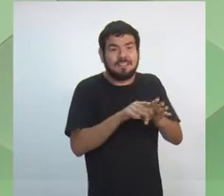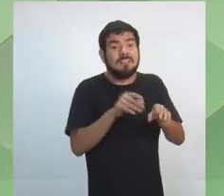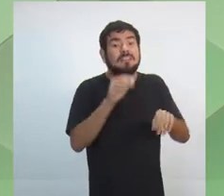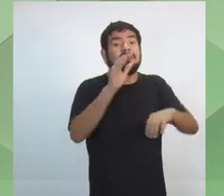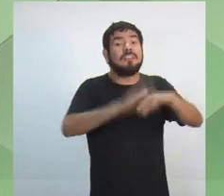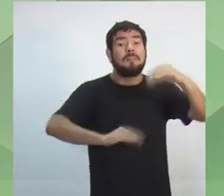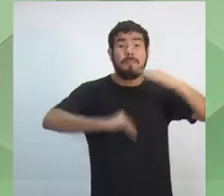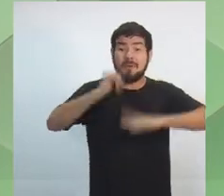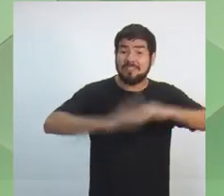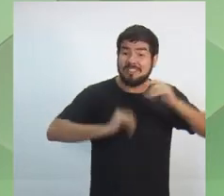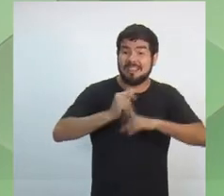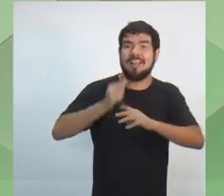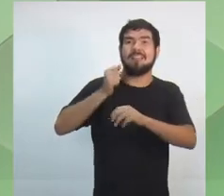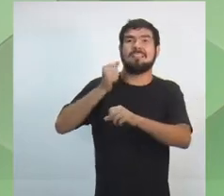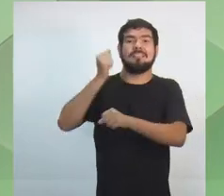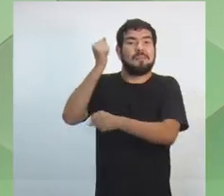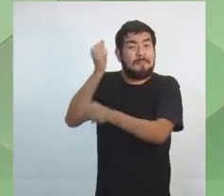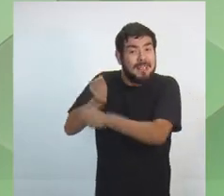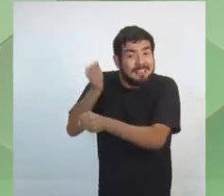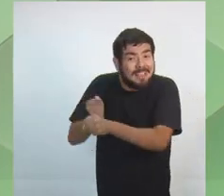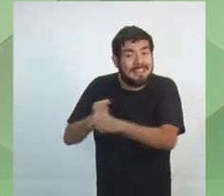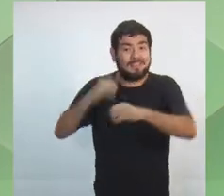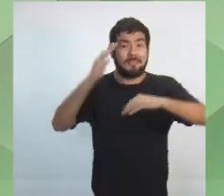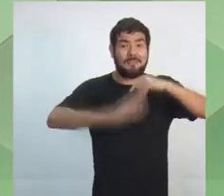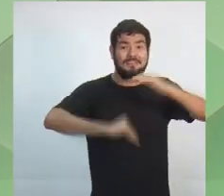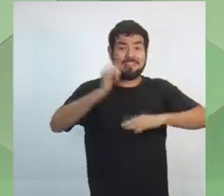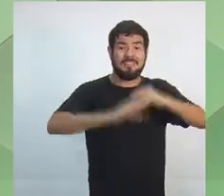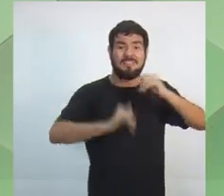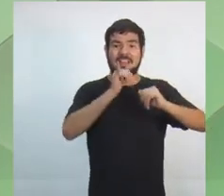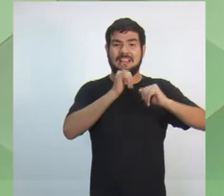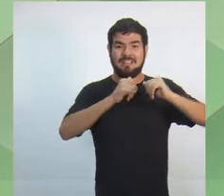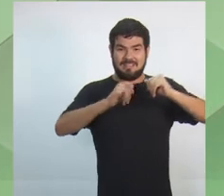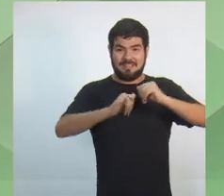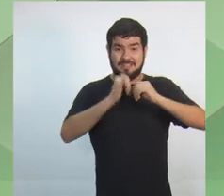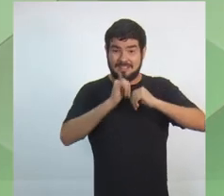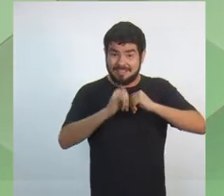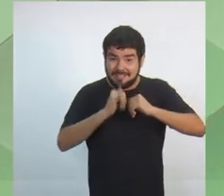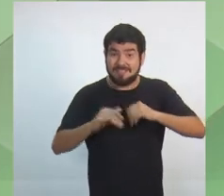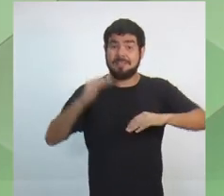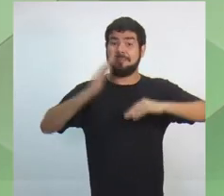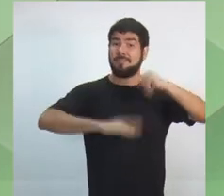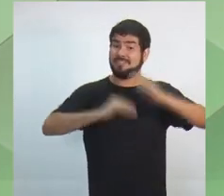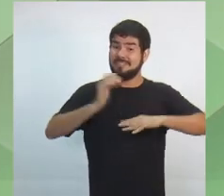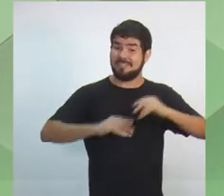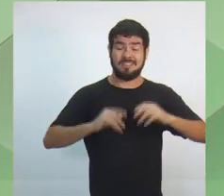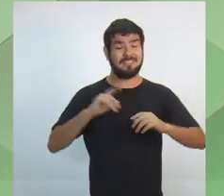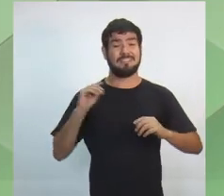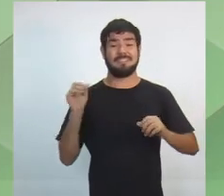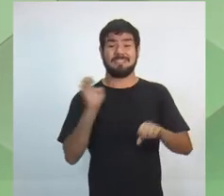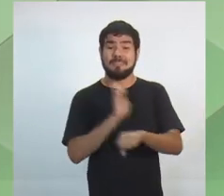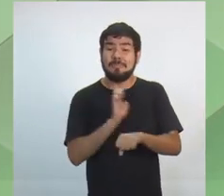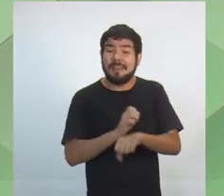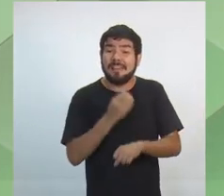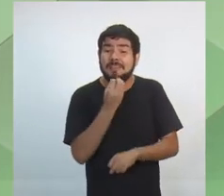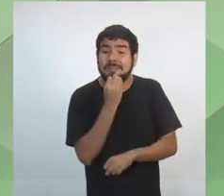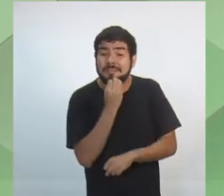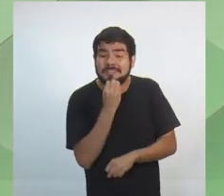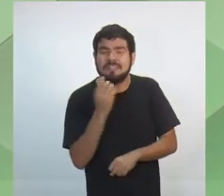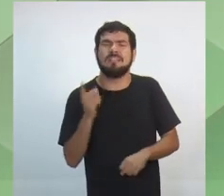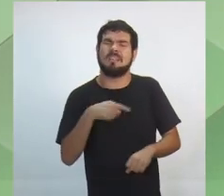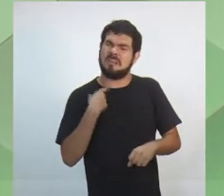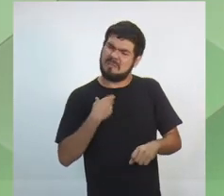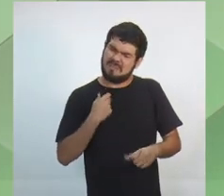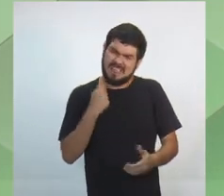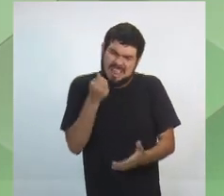pessoas que estão na comunidade, gente que está desempregada e que está à espera de uma oportunidade. Nós vamos também investir